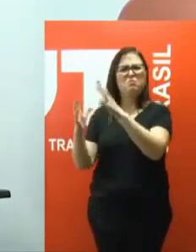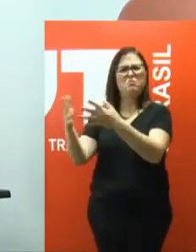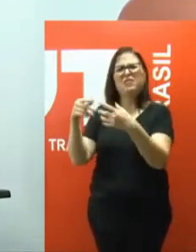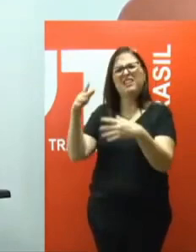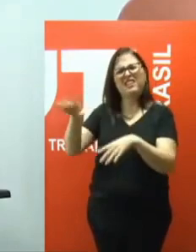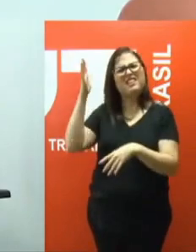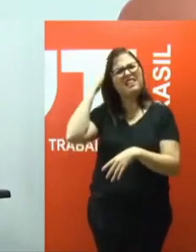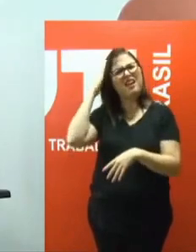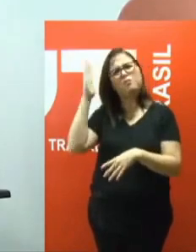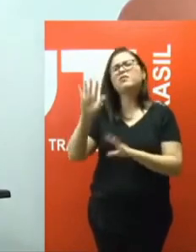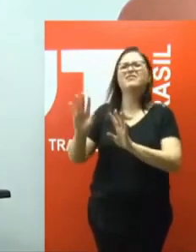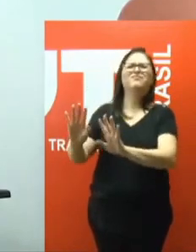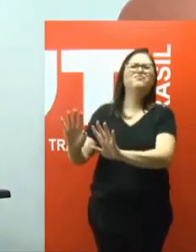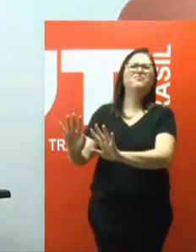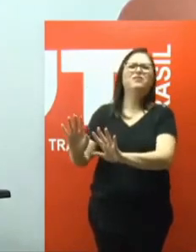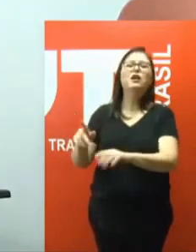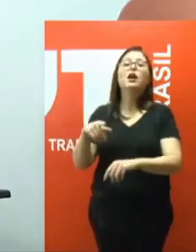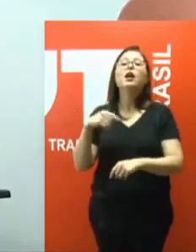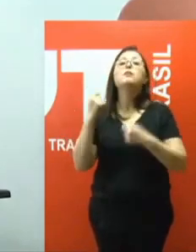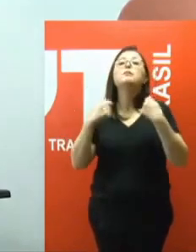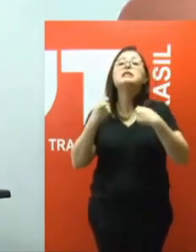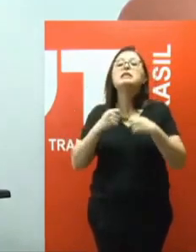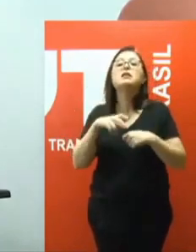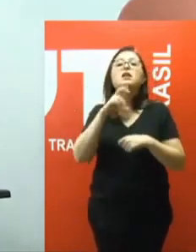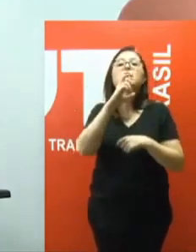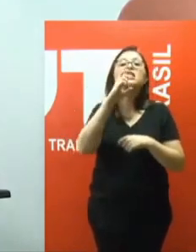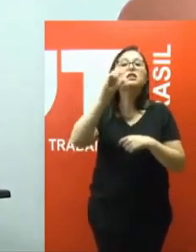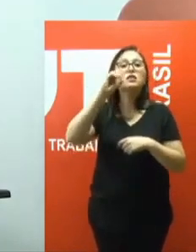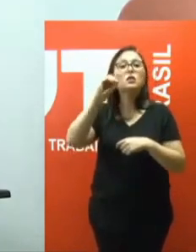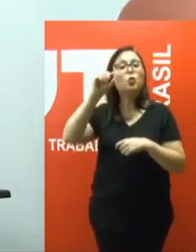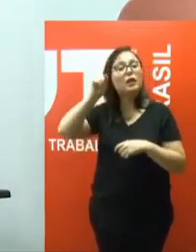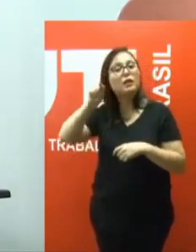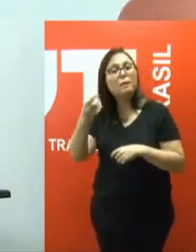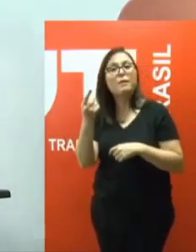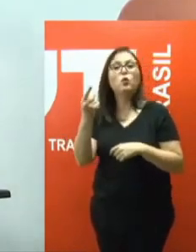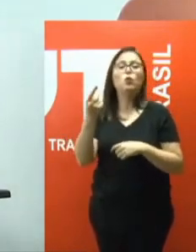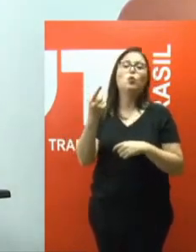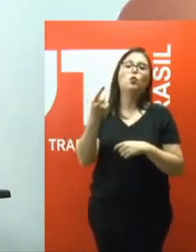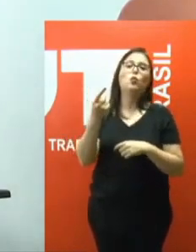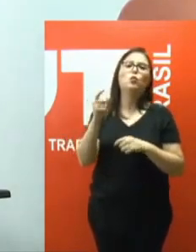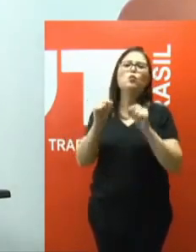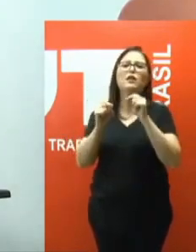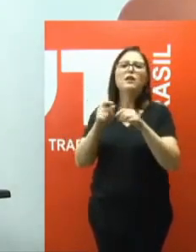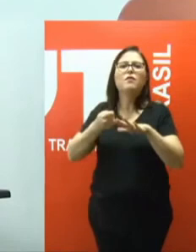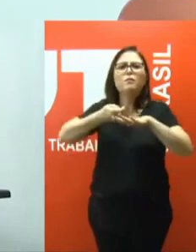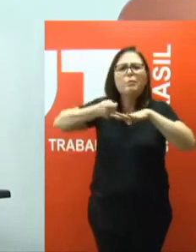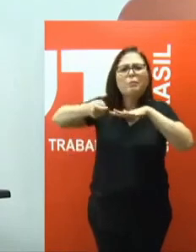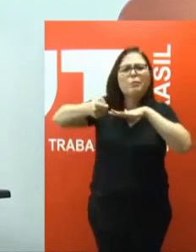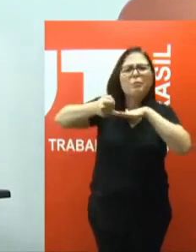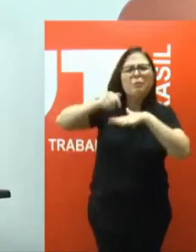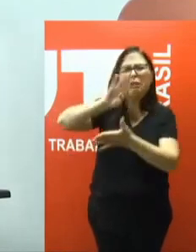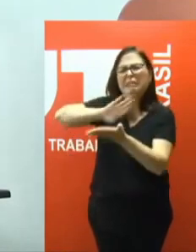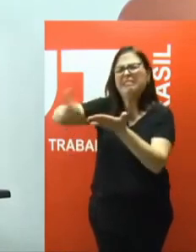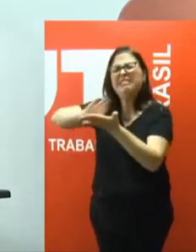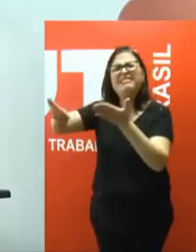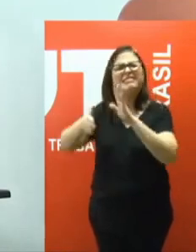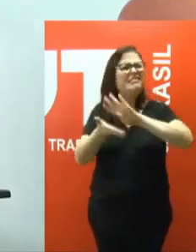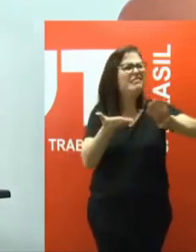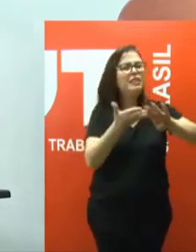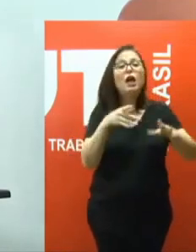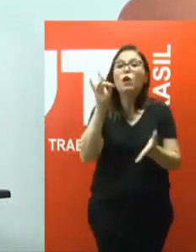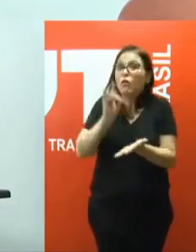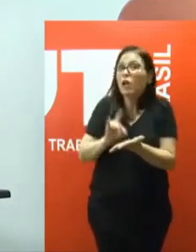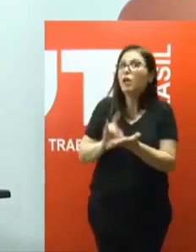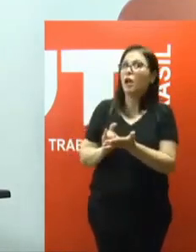mil brigadistas digitais, né, que vão fazer o trabalho da rede, né? Desmanchar as fake news, levar informação verdadeira para o nosso povo,